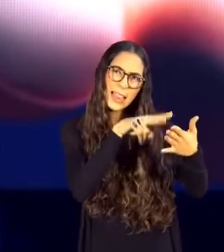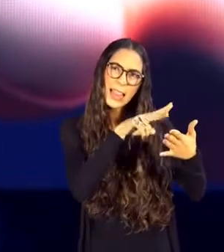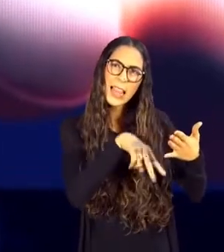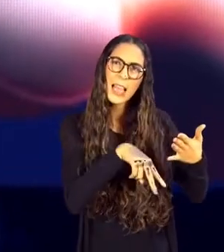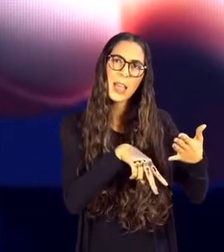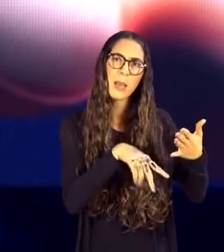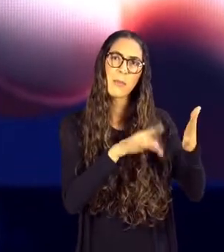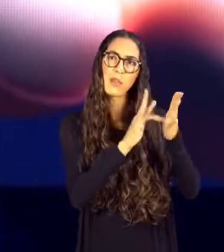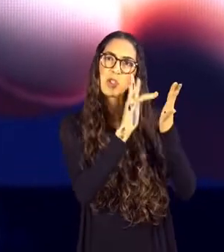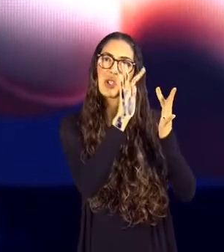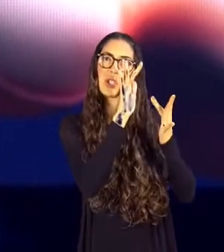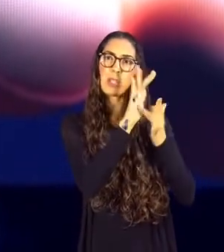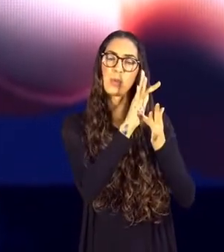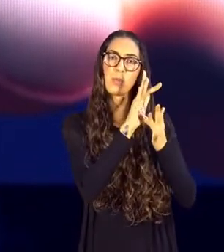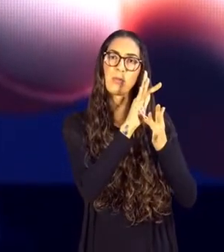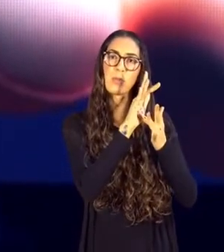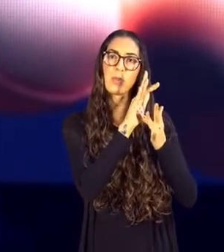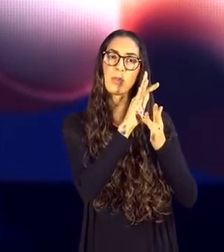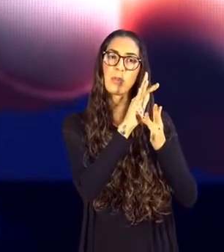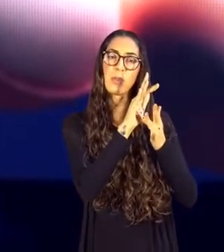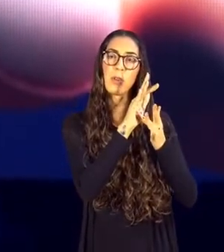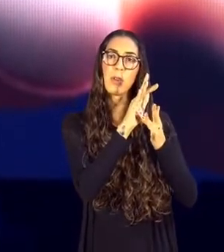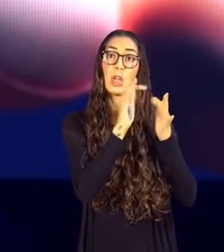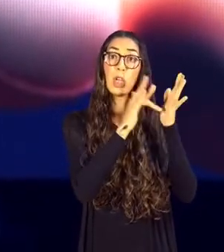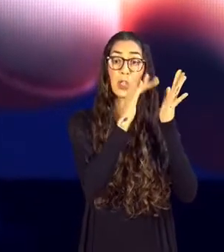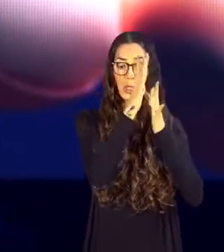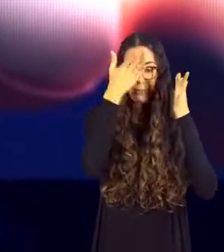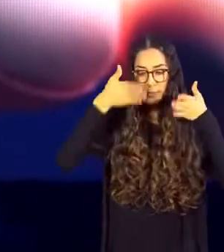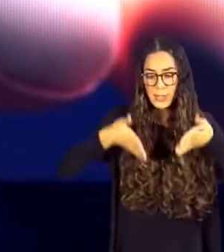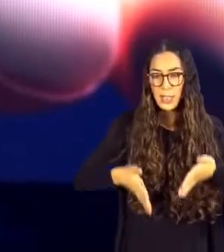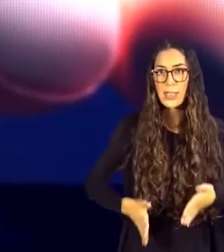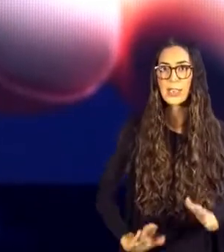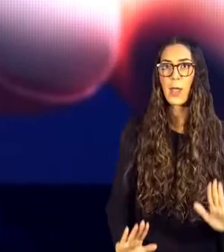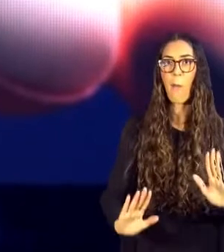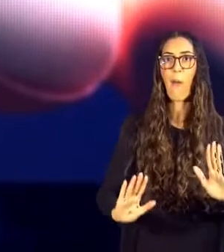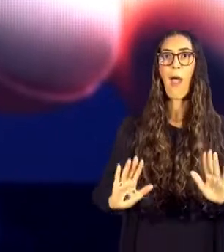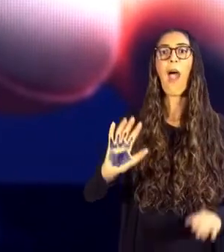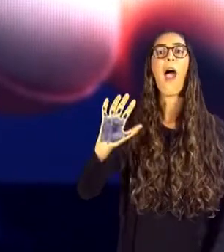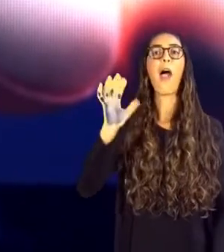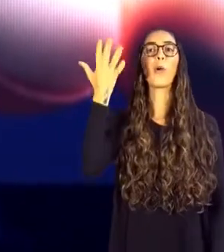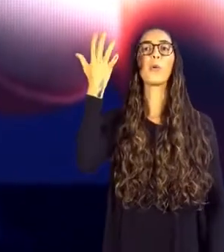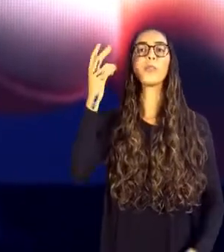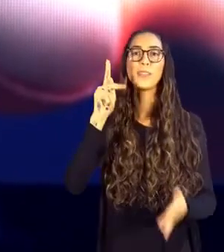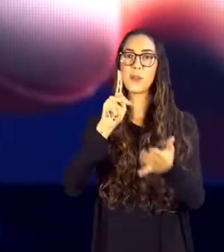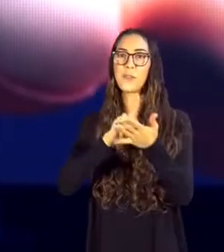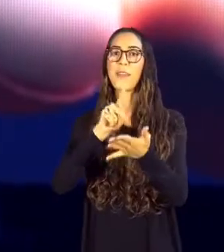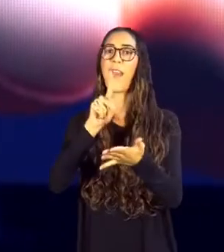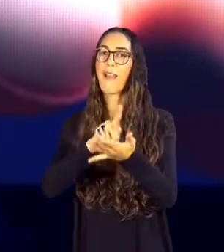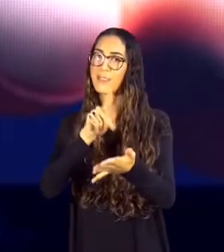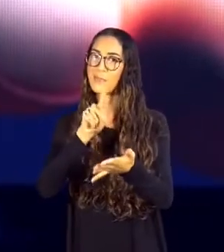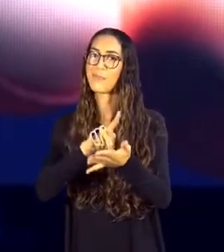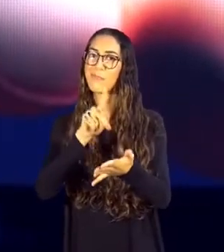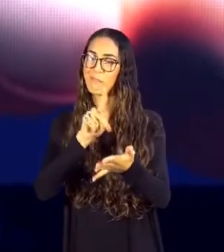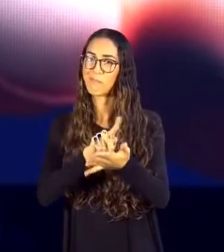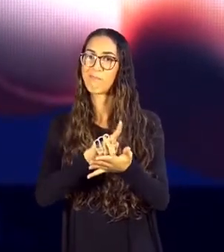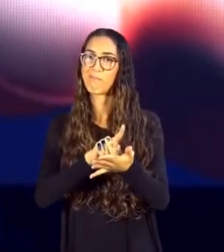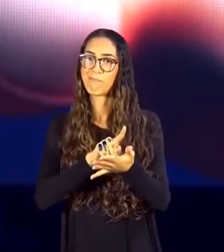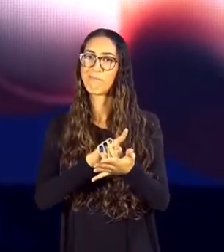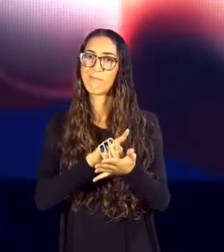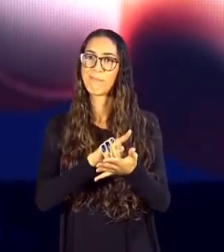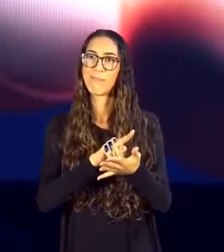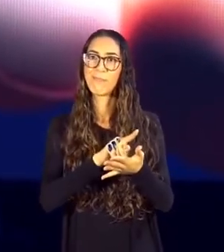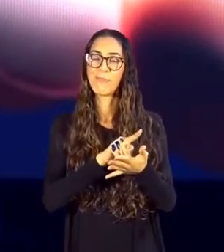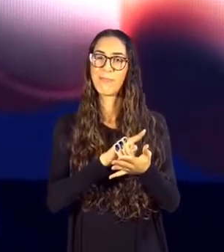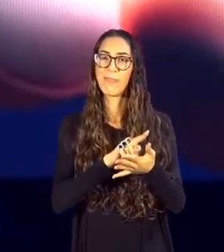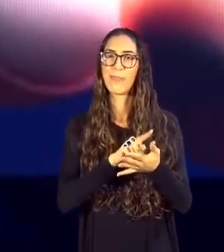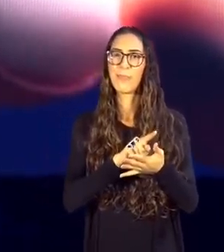em Jesus literalmente. Como é que eu vou crer em Deus? Você precisa de fatos? Vamos passar fatos. Previsões como? Que previsões que